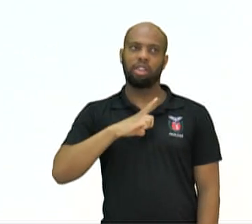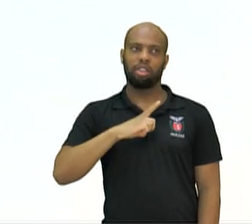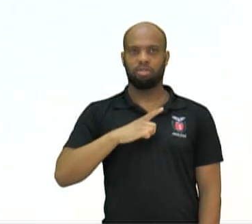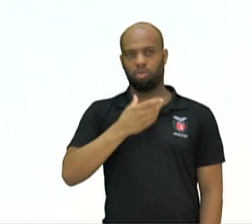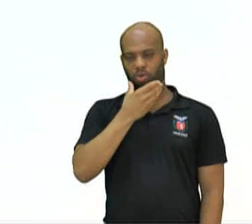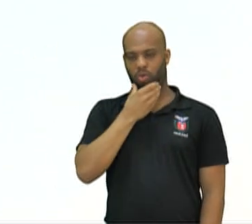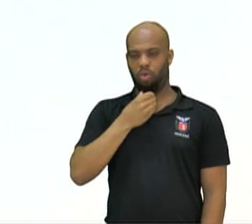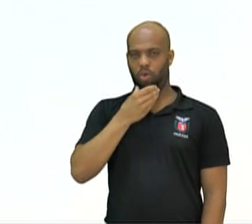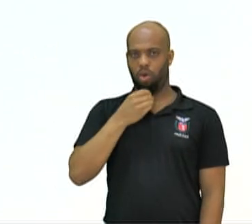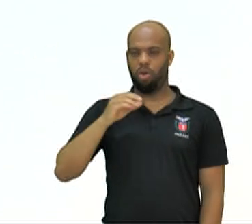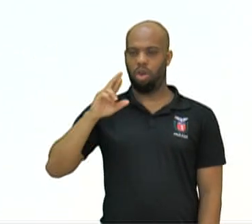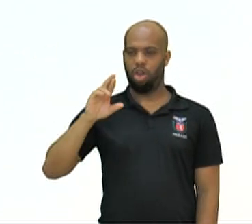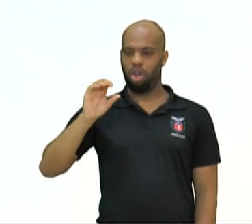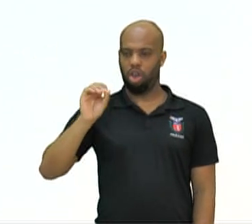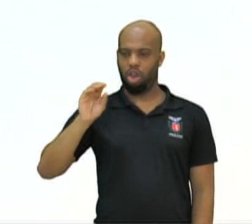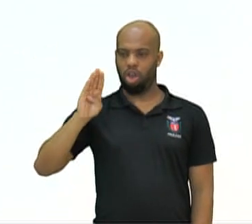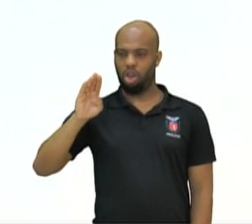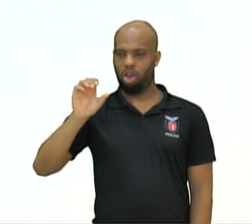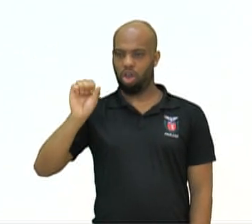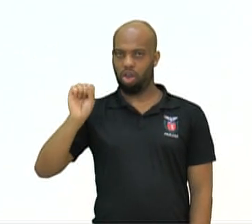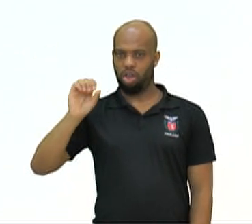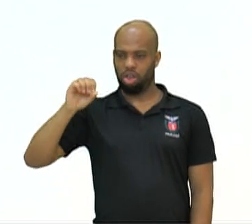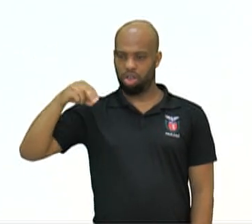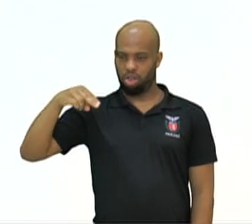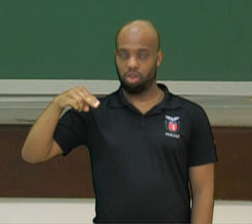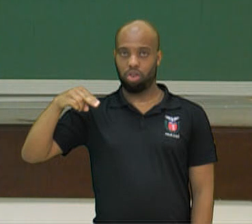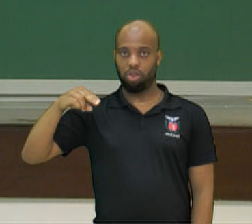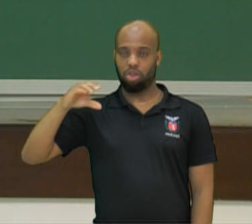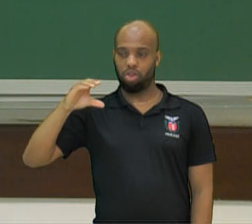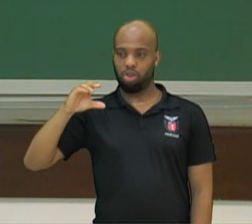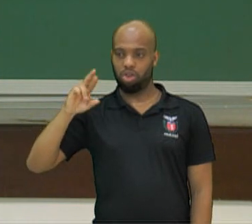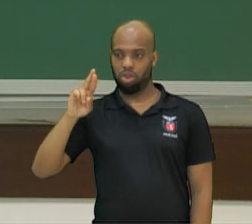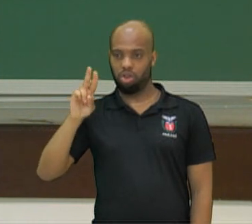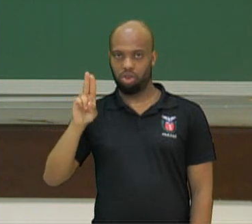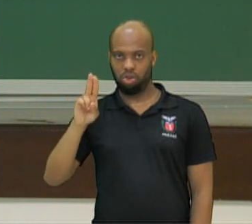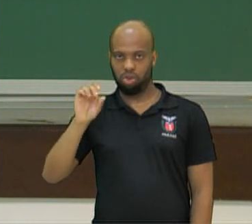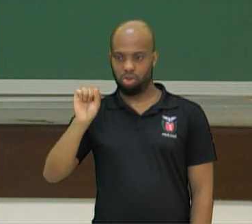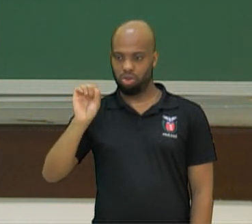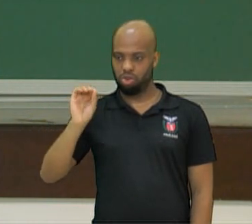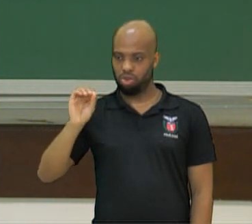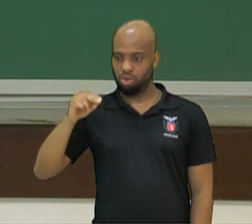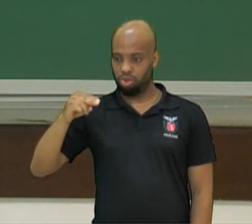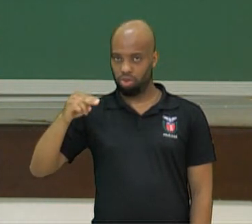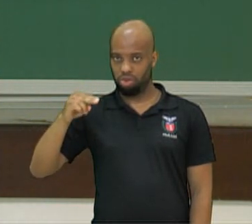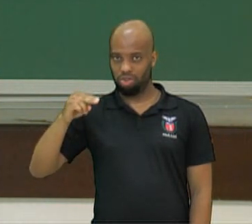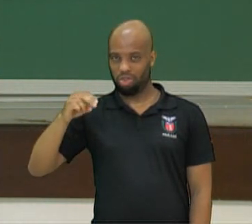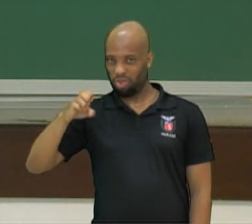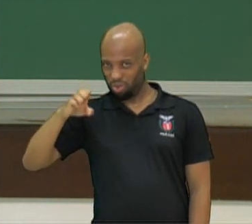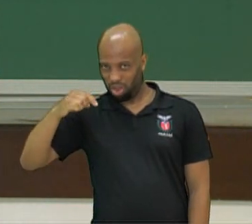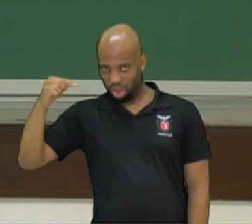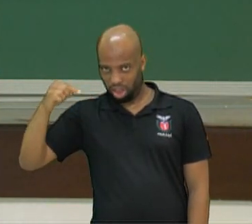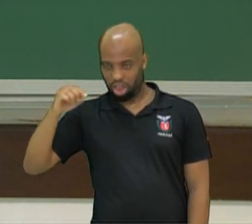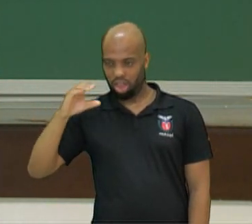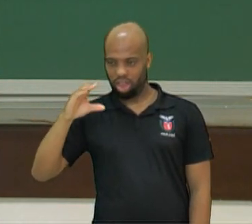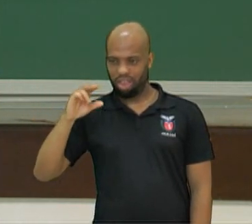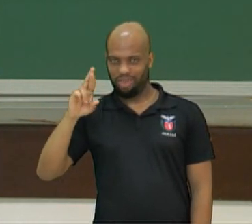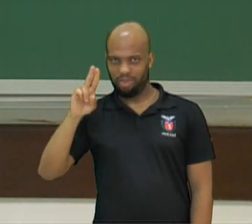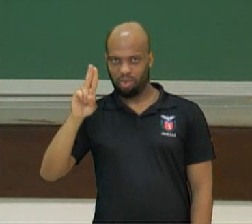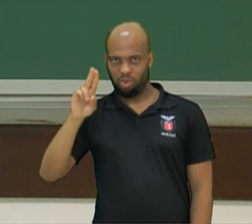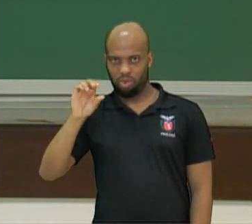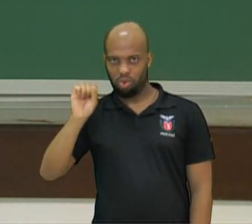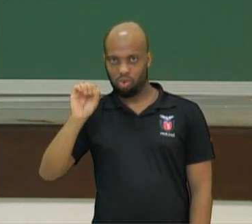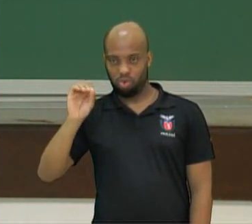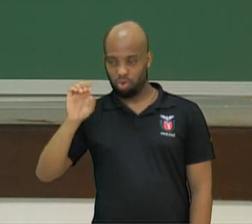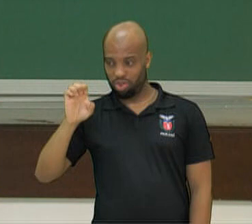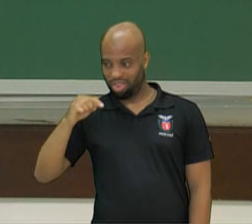Robinson Crusoe, escrita por quem mesmo? Daniel Defoe. E nós temos a outra obra, A Terra